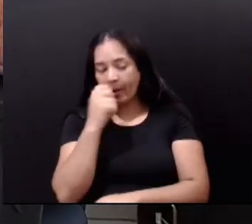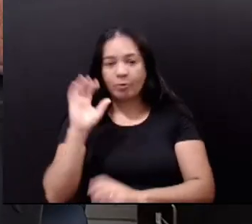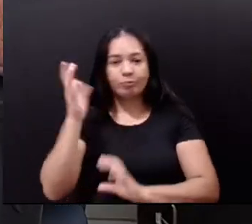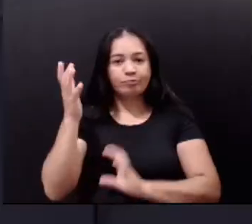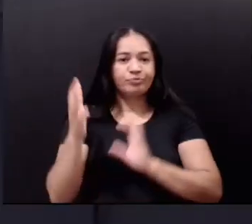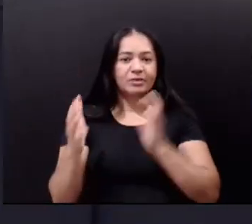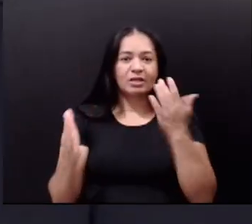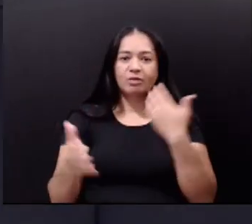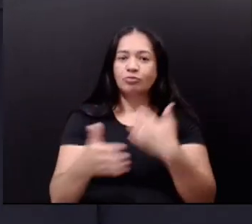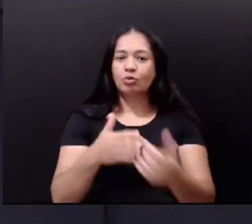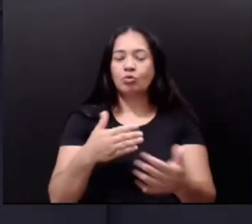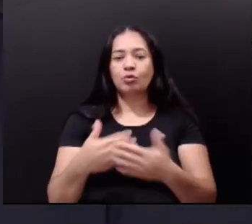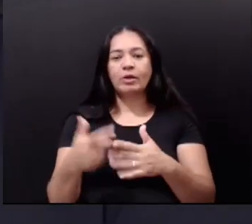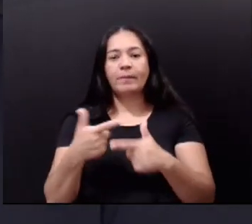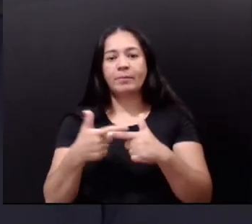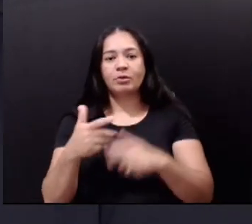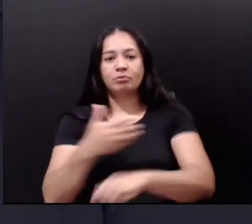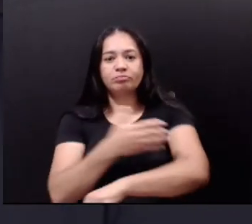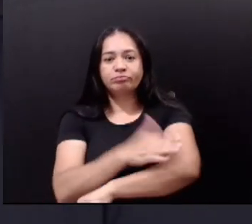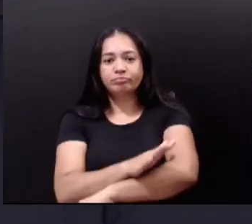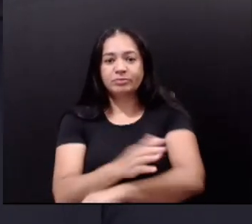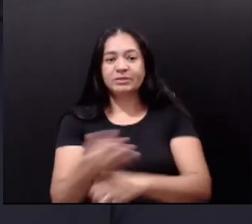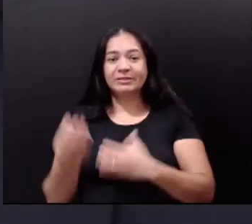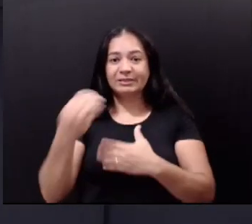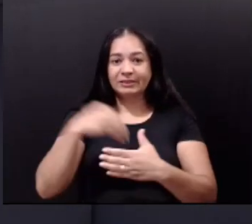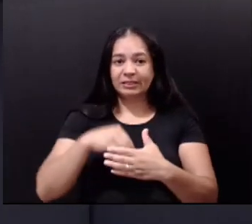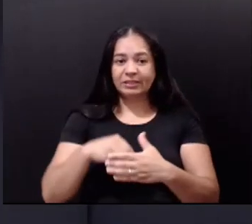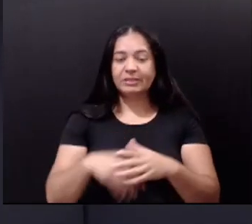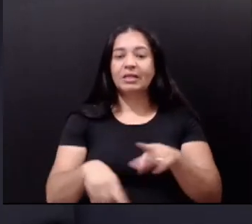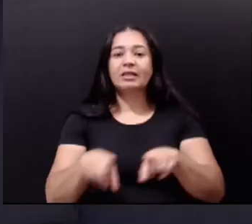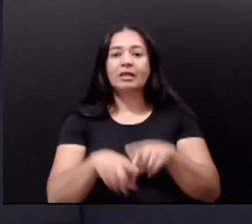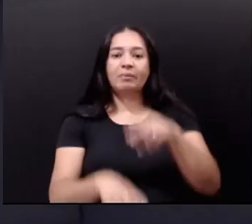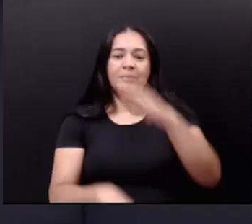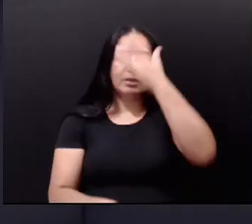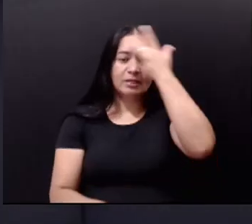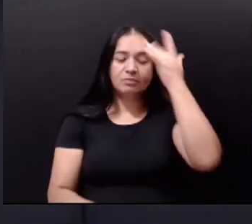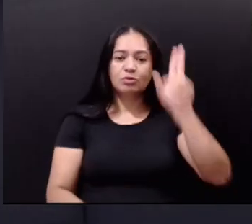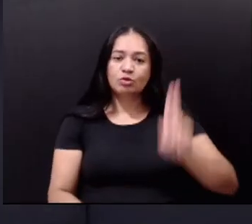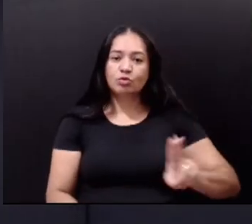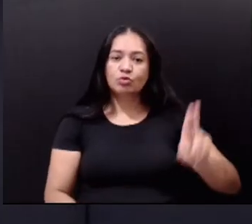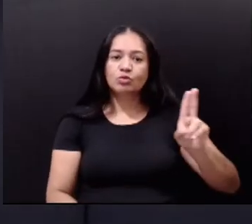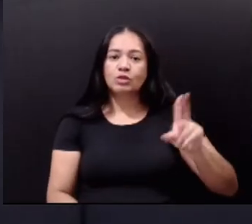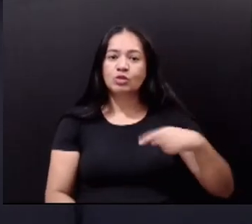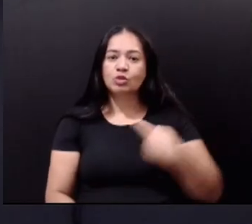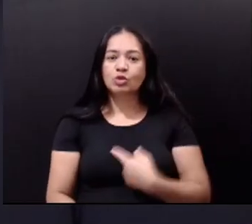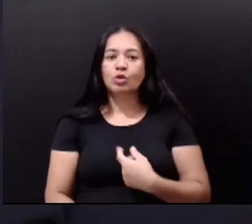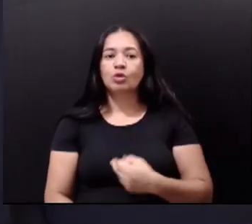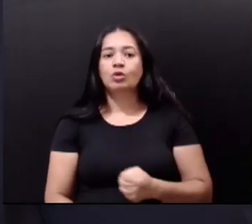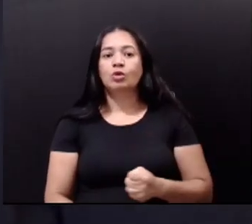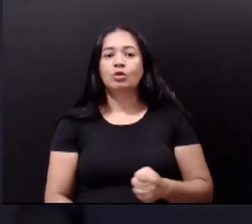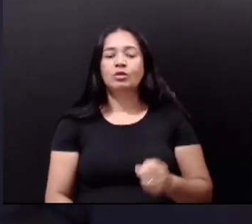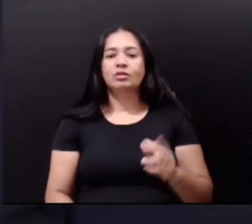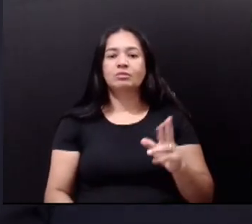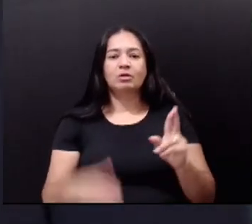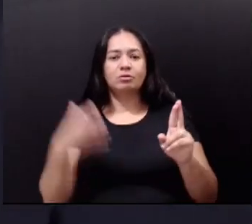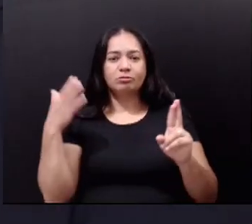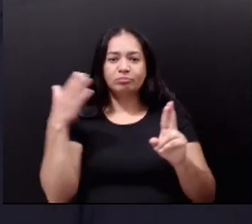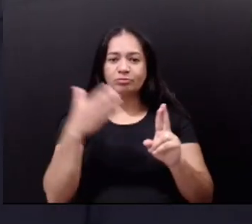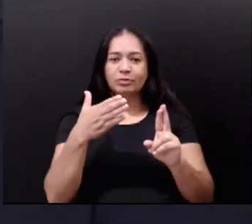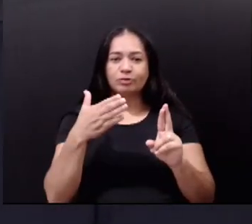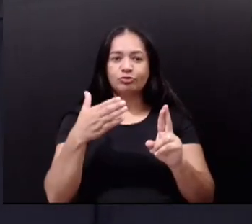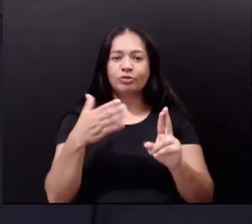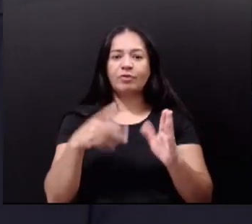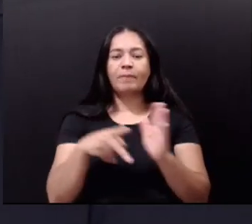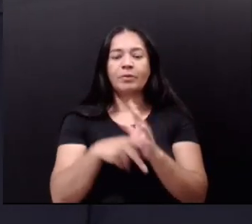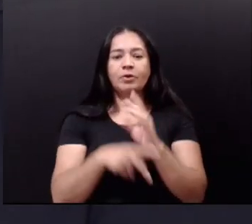da instituição, usuários que passaram por essas situações. A gente acessa o Centro de Referência de Campinas, tem uma própria comissão que